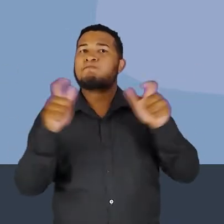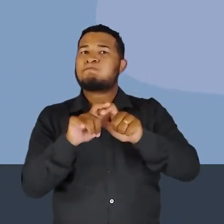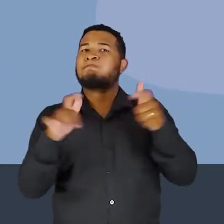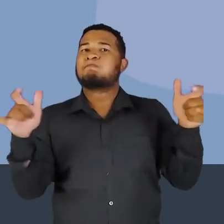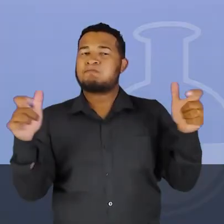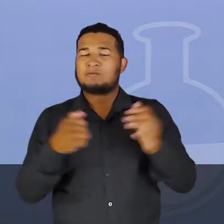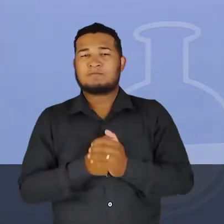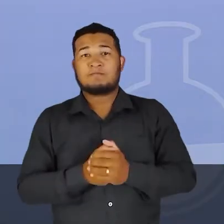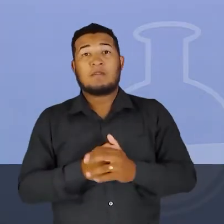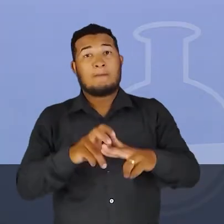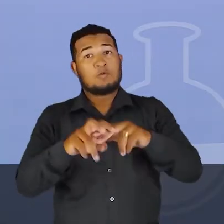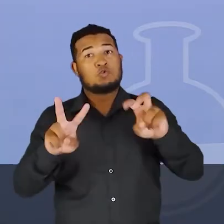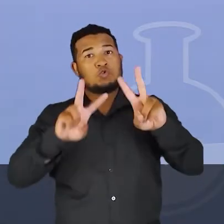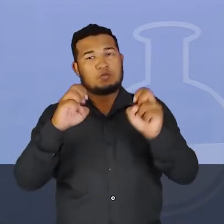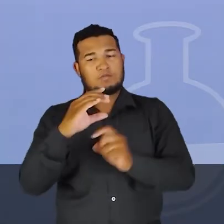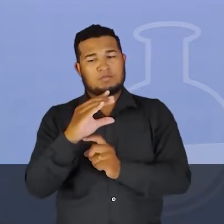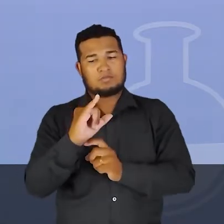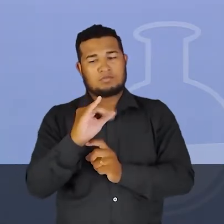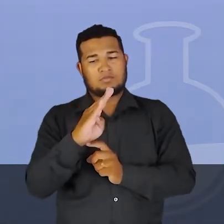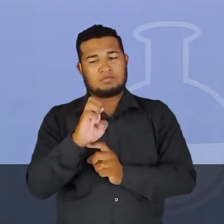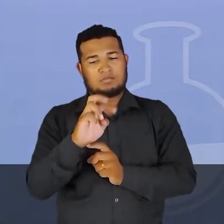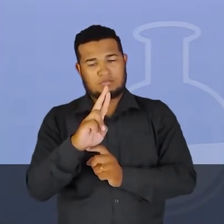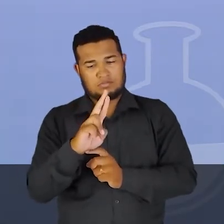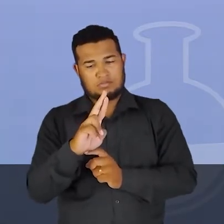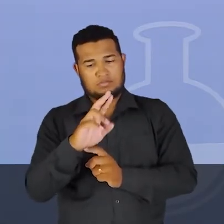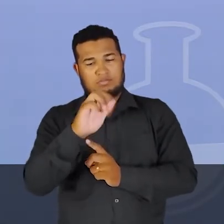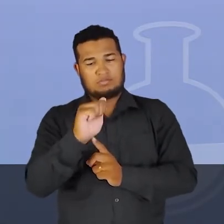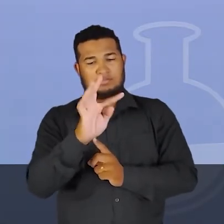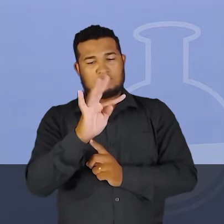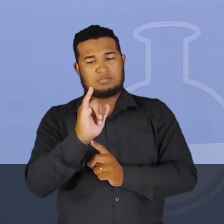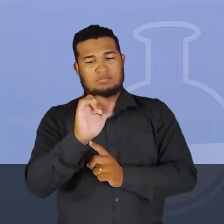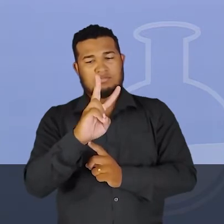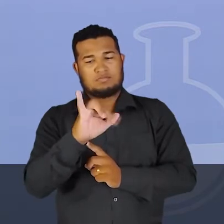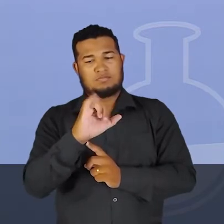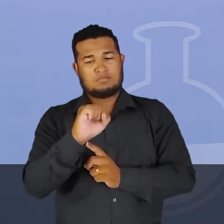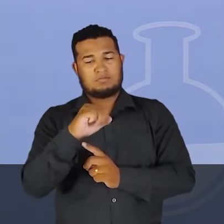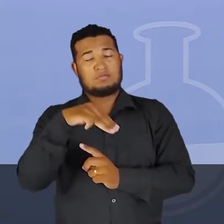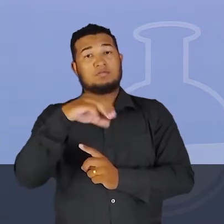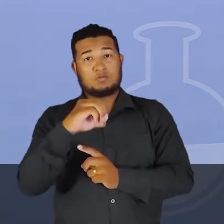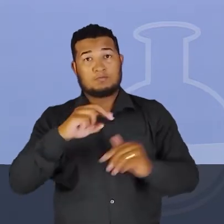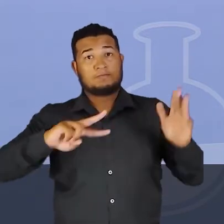gente fala de cyberativismo, a gente está falando de